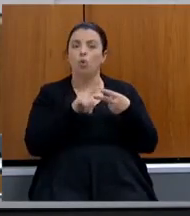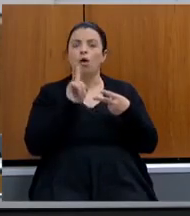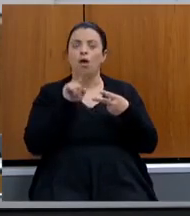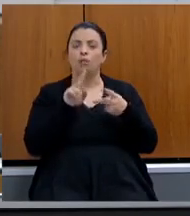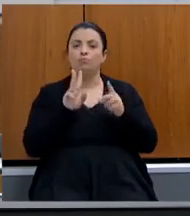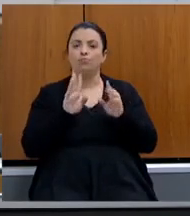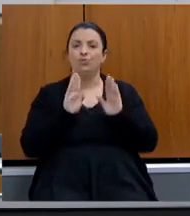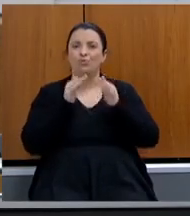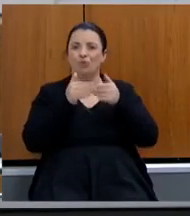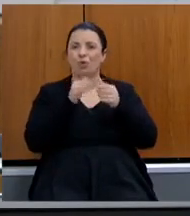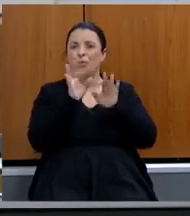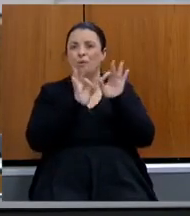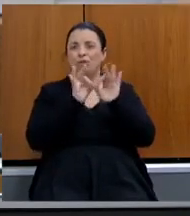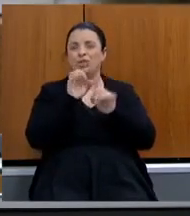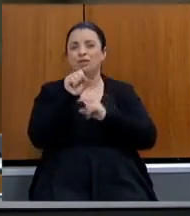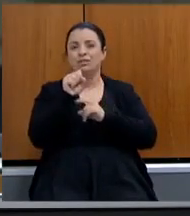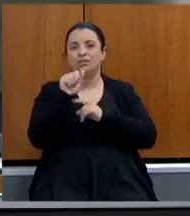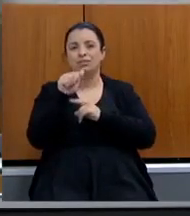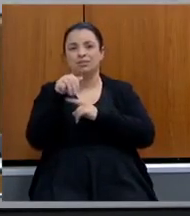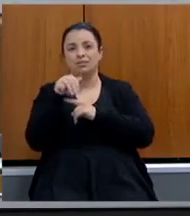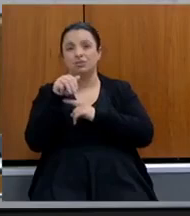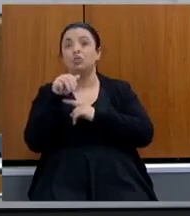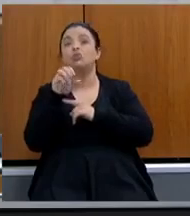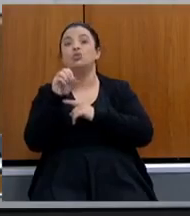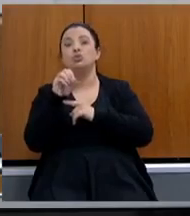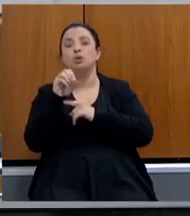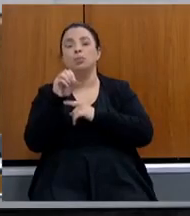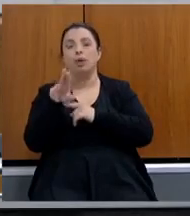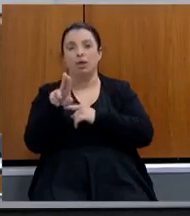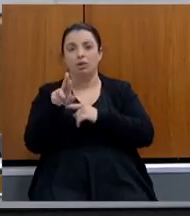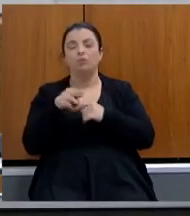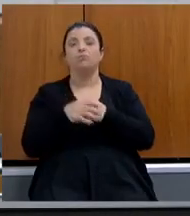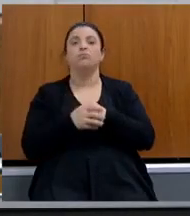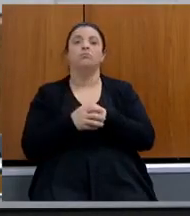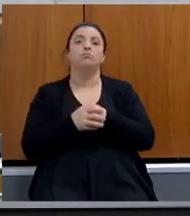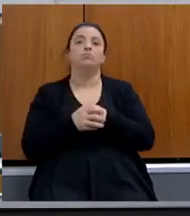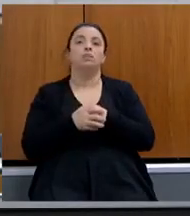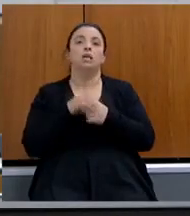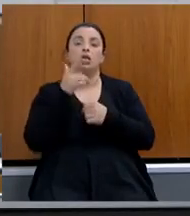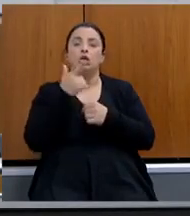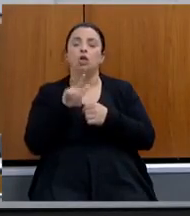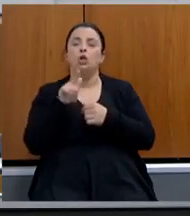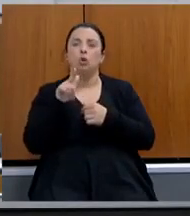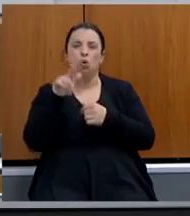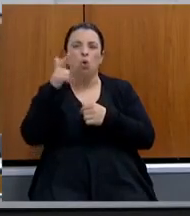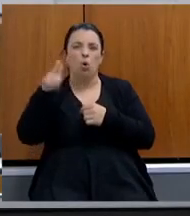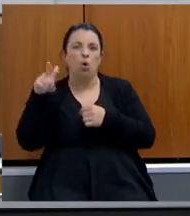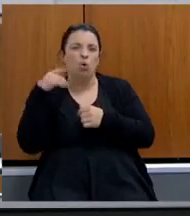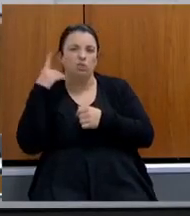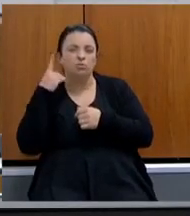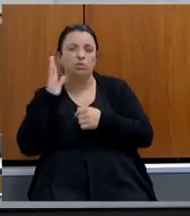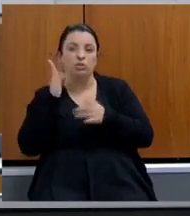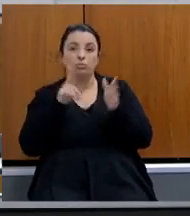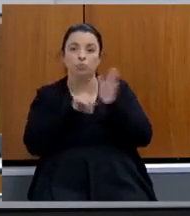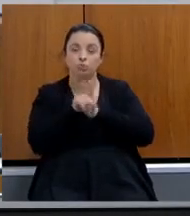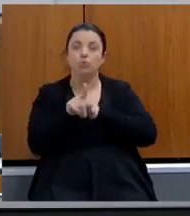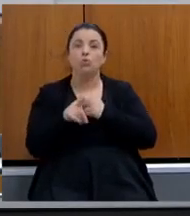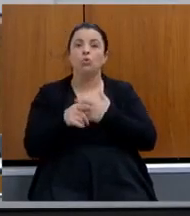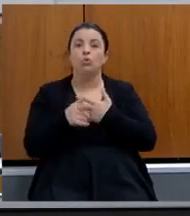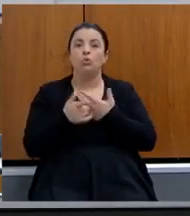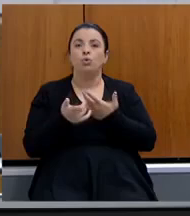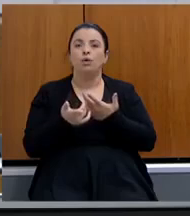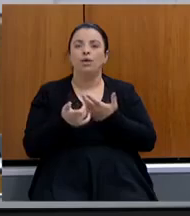projeto somar e alguns colegas Já perguntaram Inclusive a entrar até exatamente no ponto que para mim foi